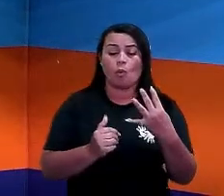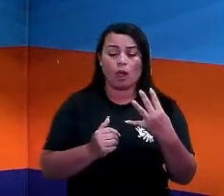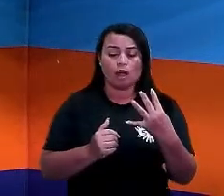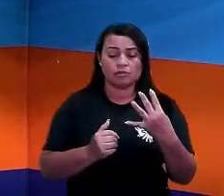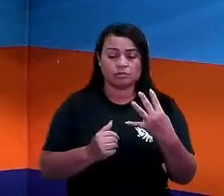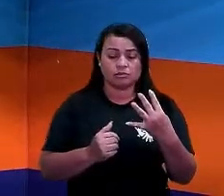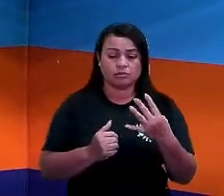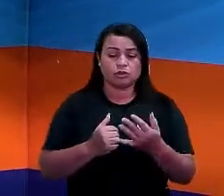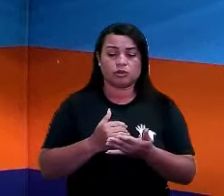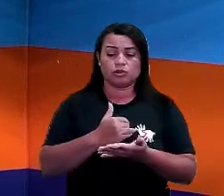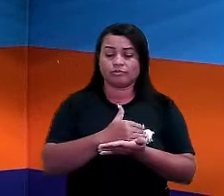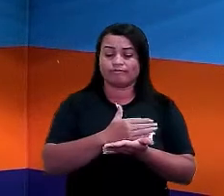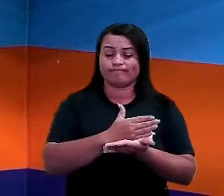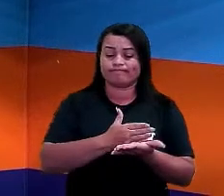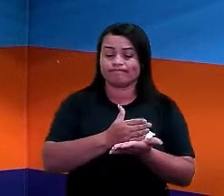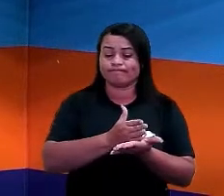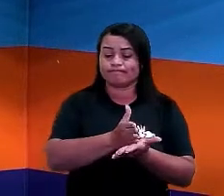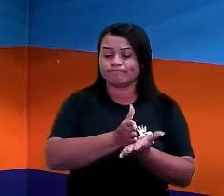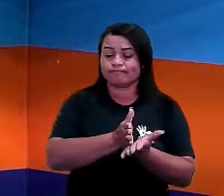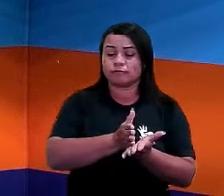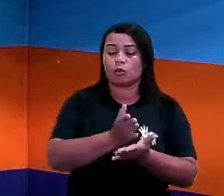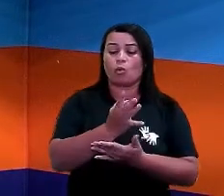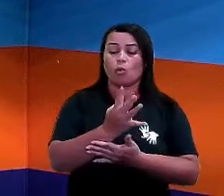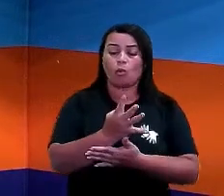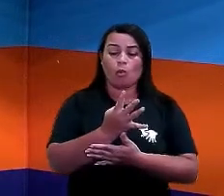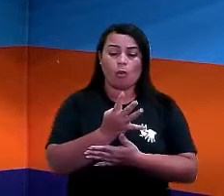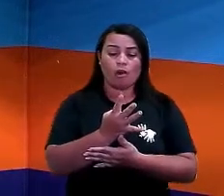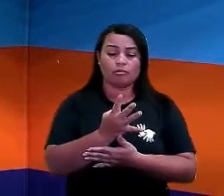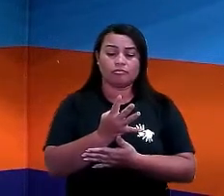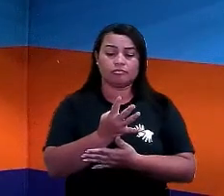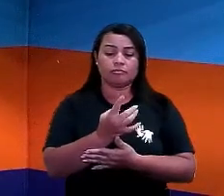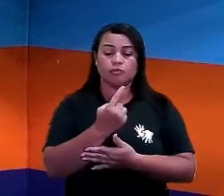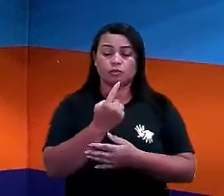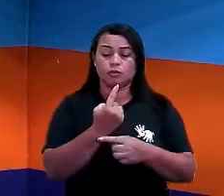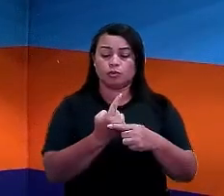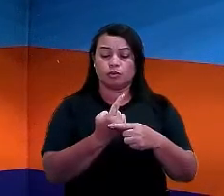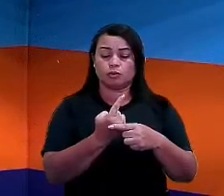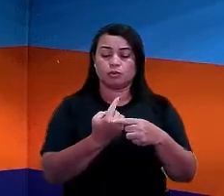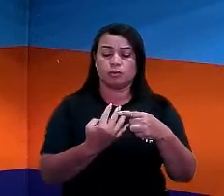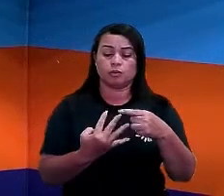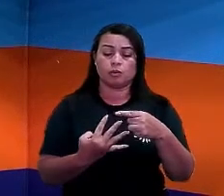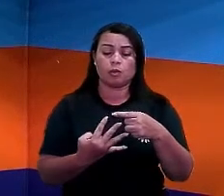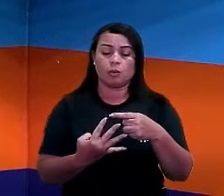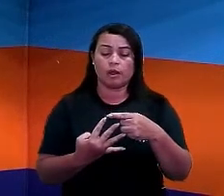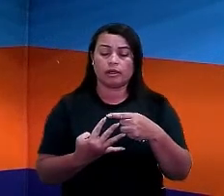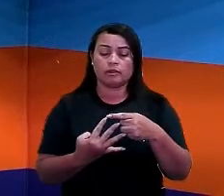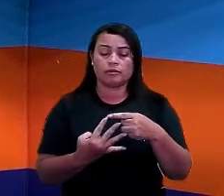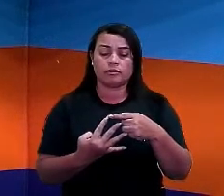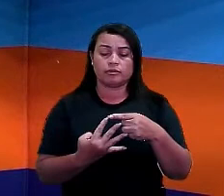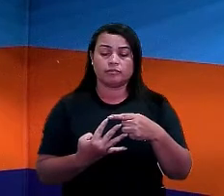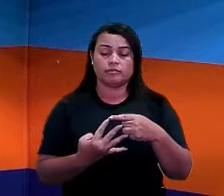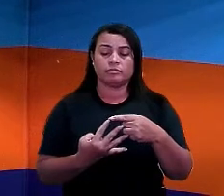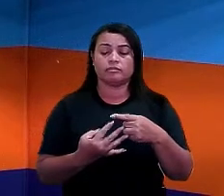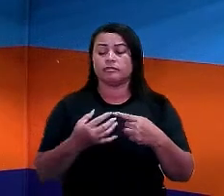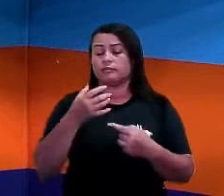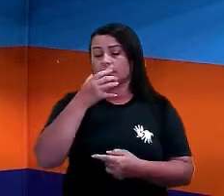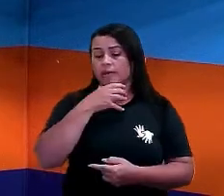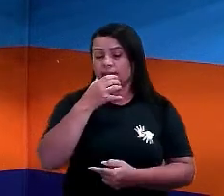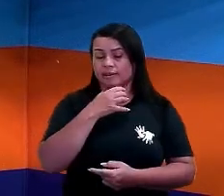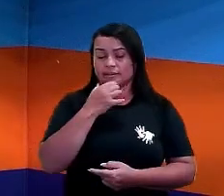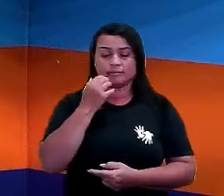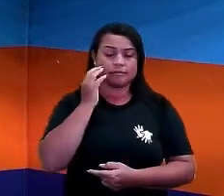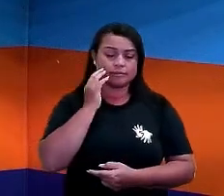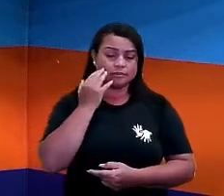tenho 1/4 de cada maçã, tá? Da pedacinho da maçã. Então, aqui eu tenho 1/4, 1/4, 1/4 e 1/4. E aqui